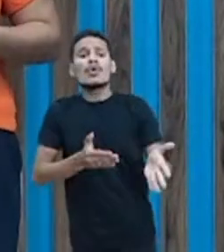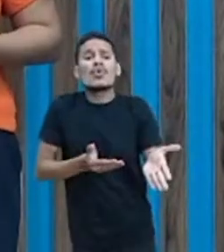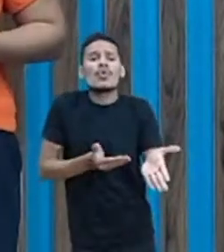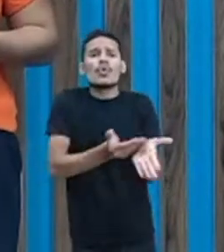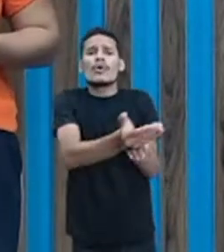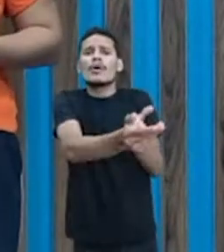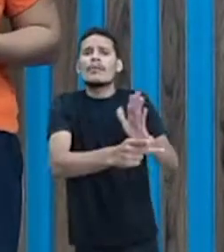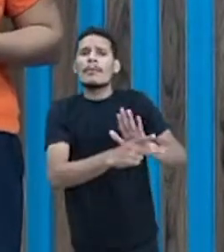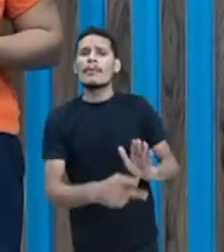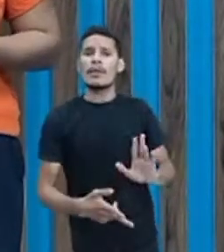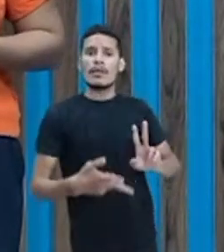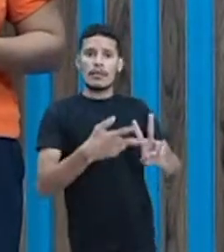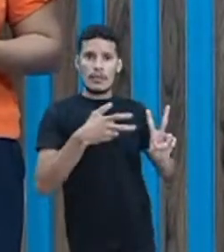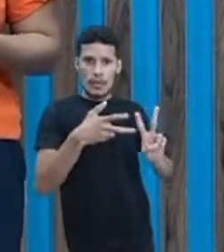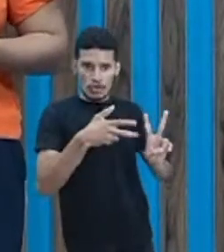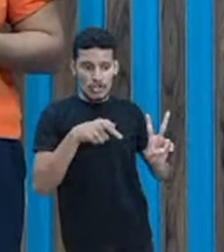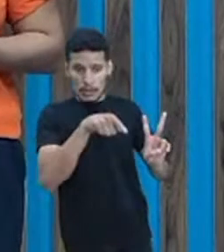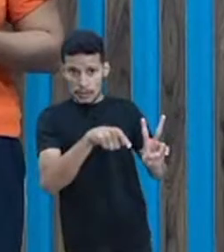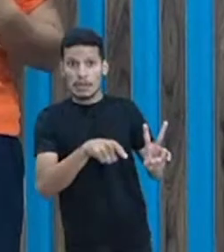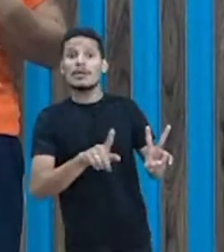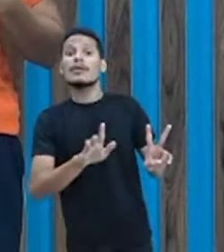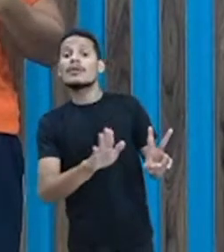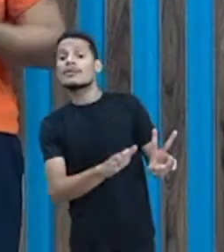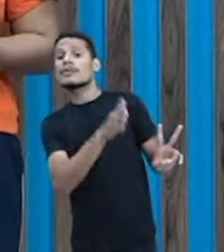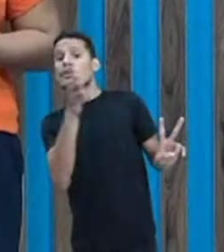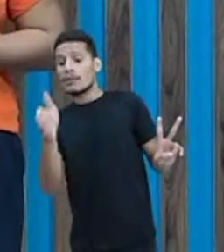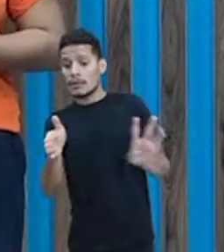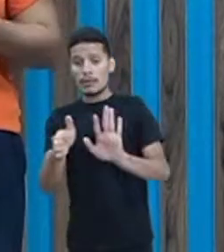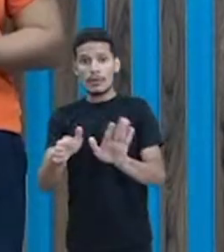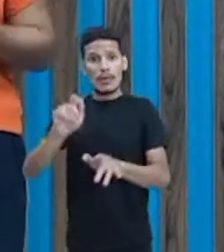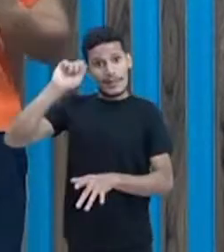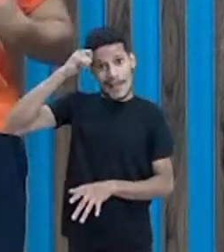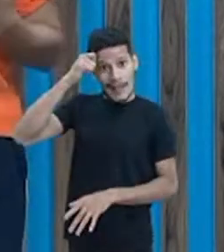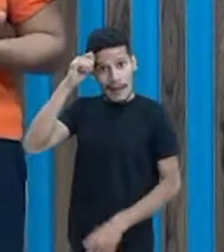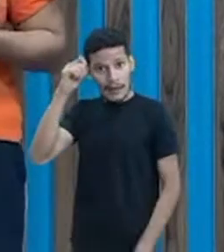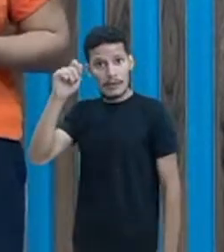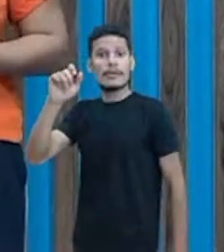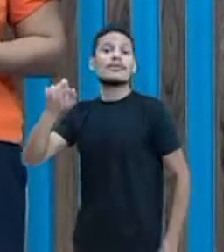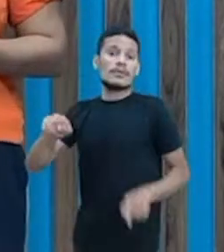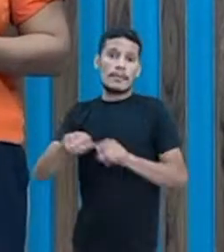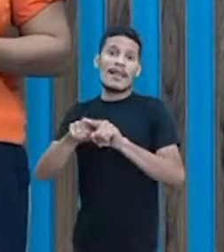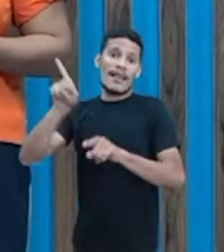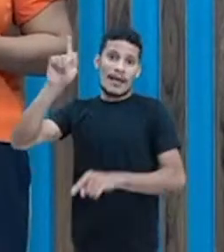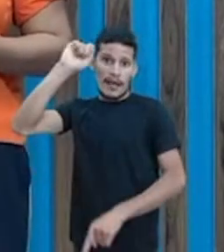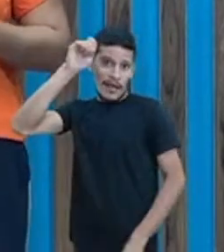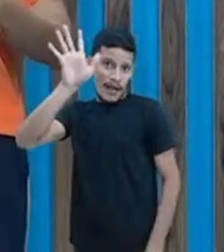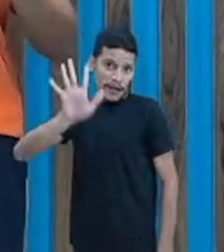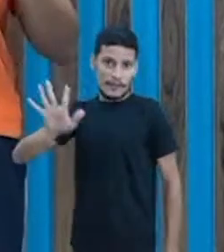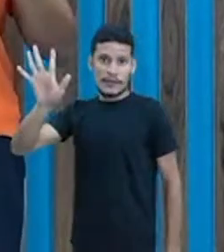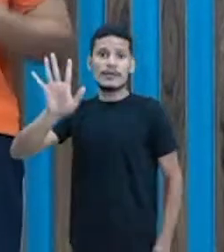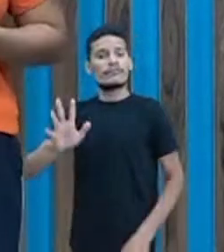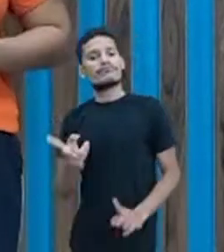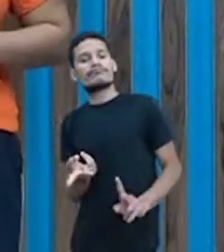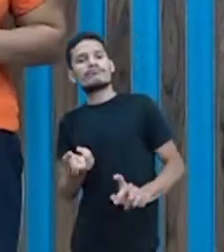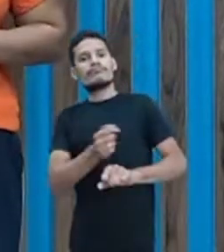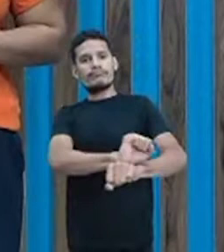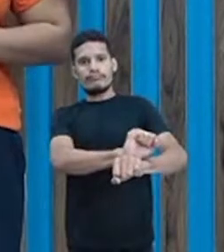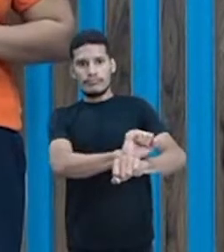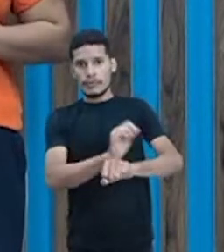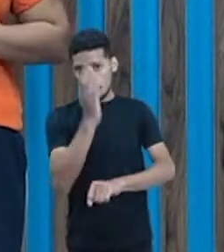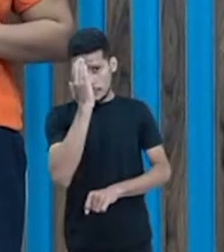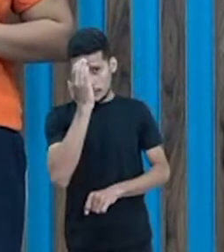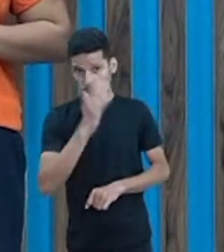indígenas, posteriormente, as pessoas negras africanas, né, que foram escravizadas. E